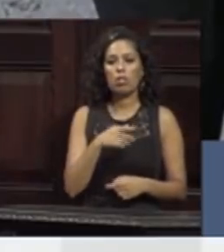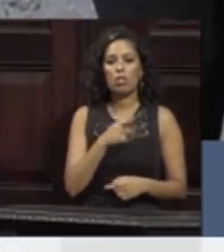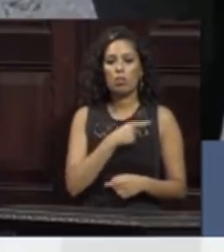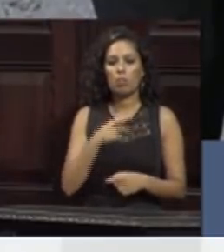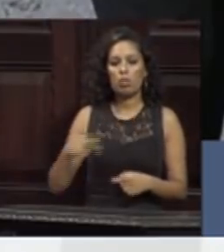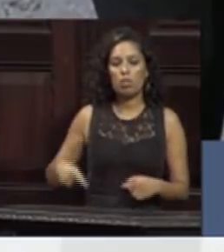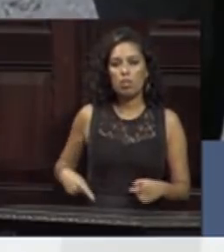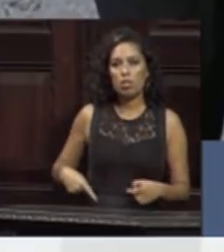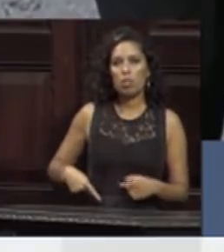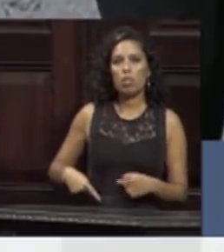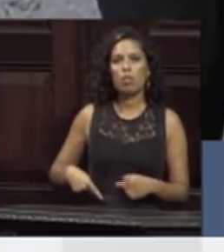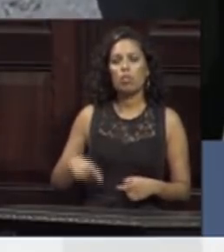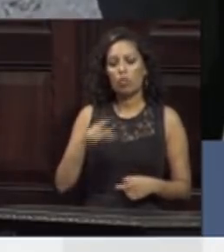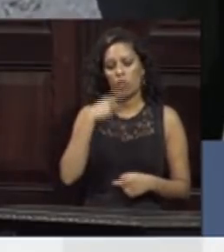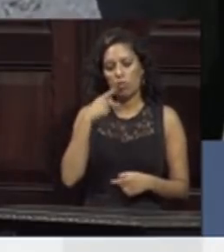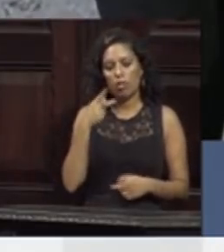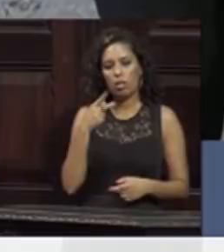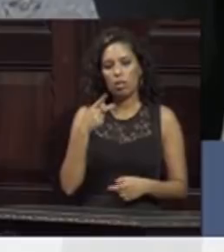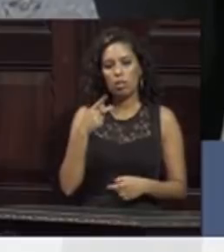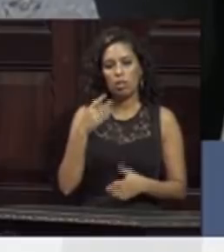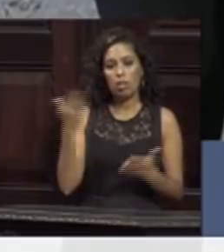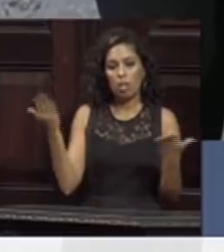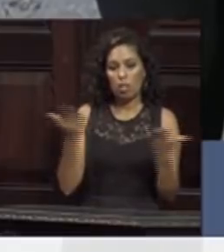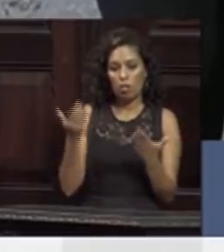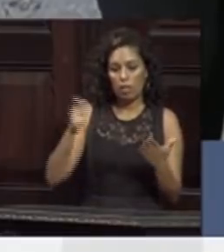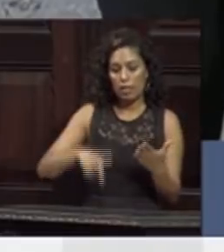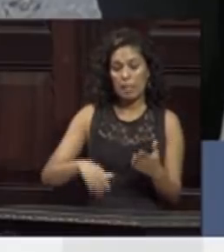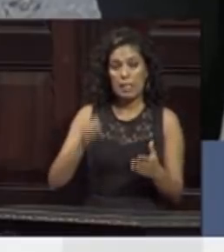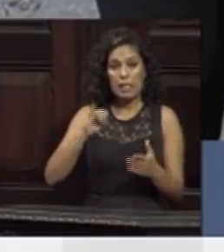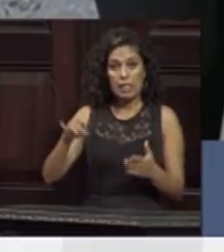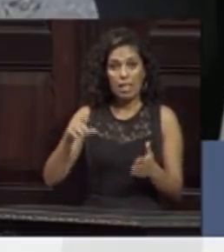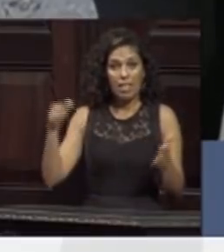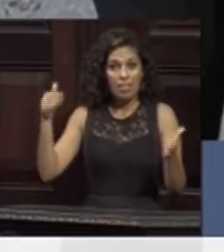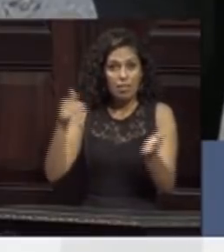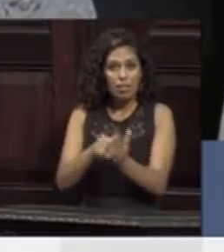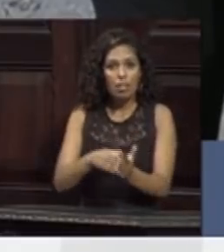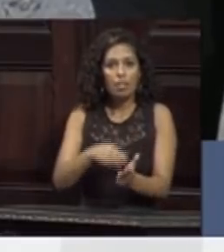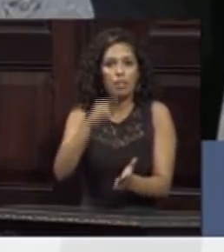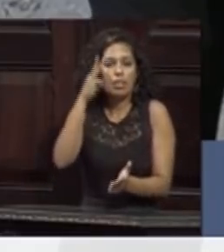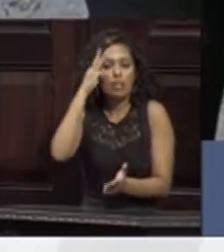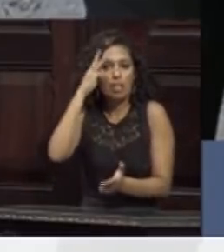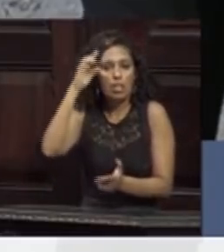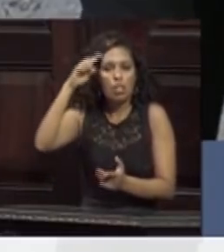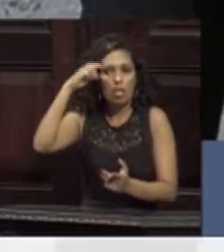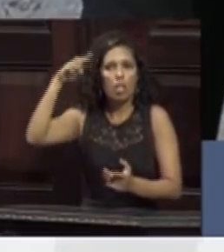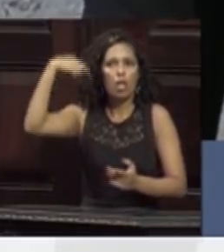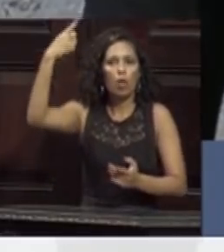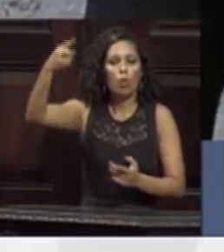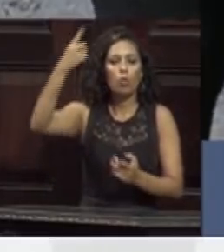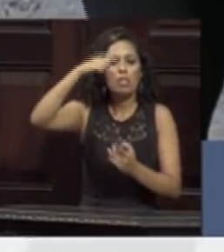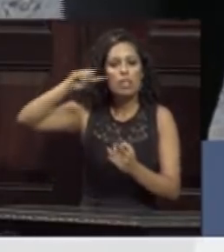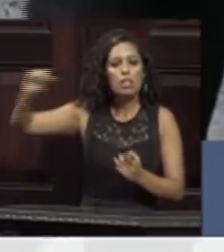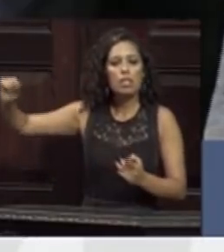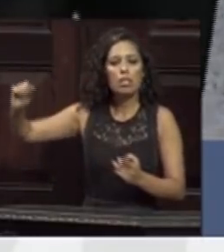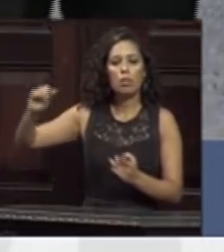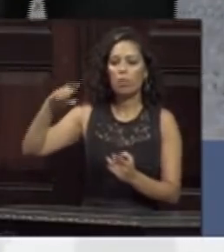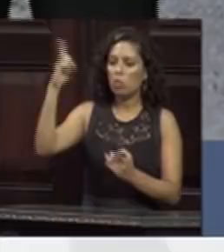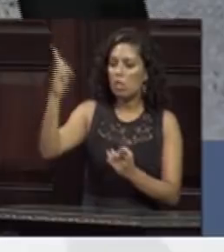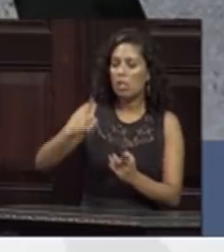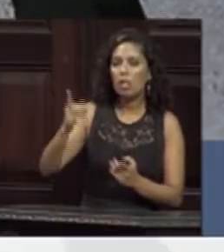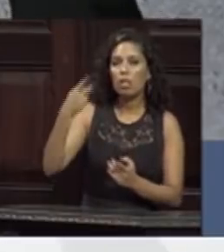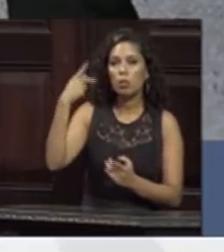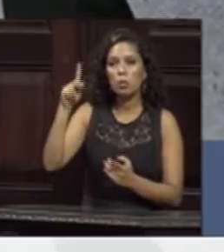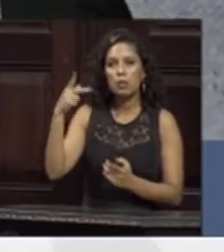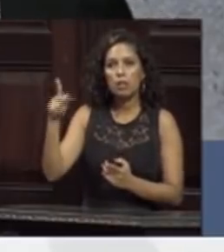estou aqui afirmando que se até a terça-feira da próxima semana o decreto